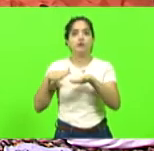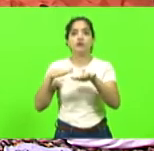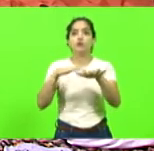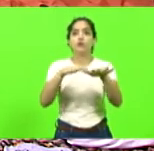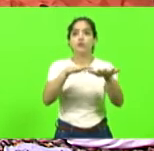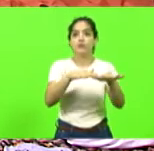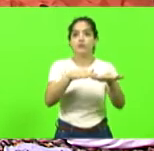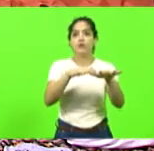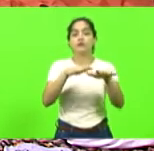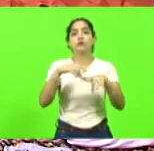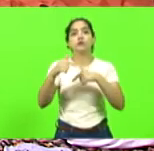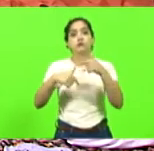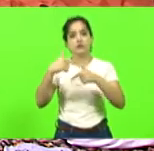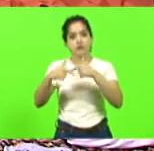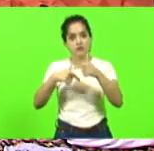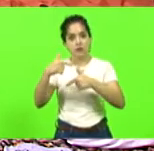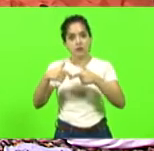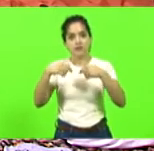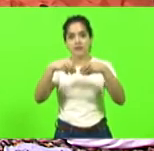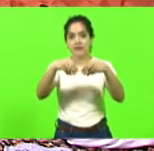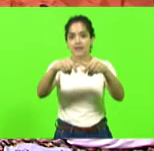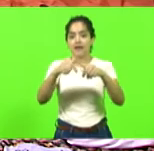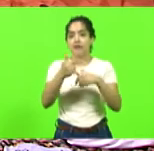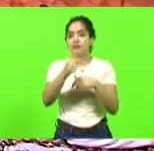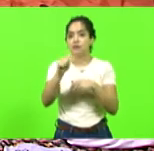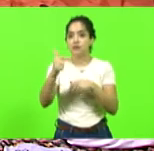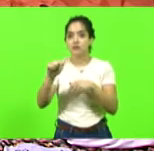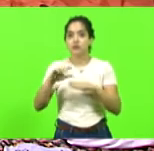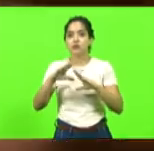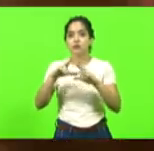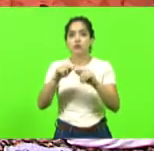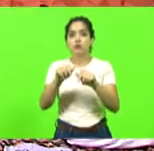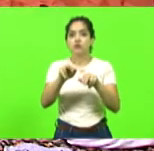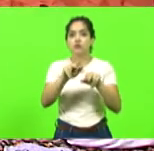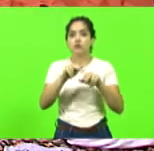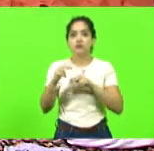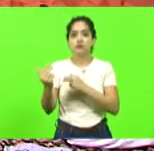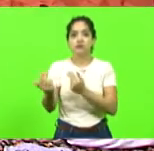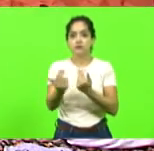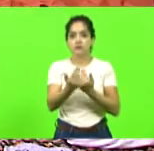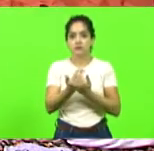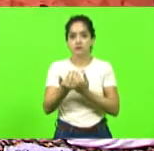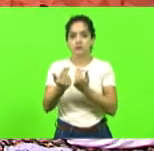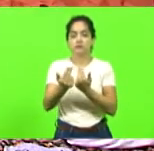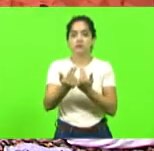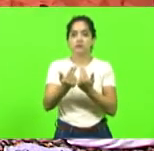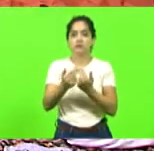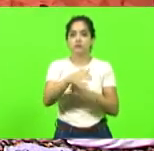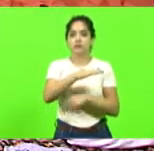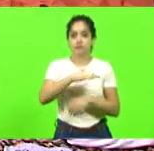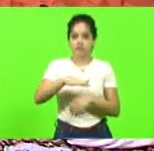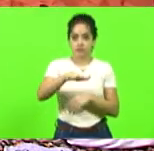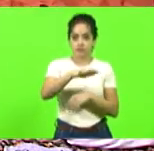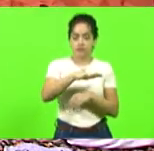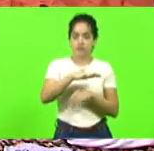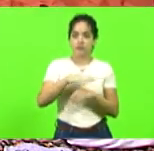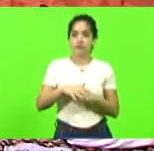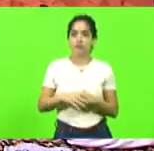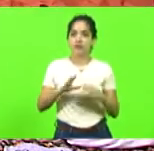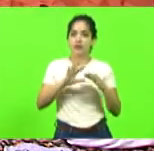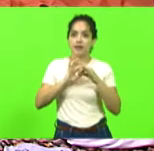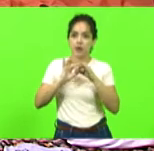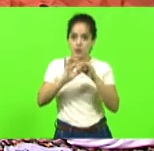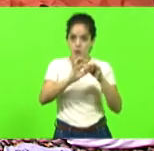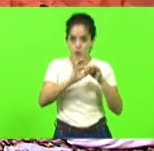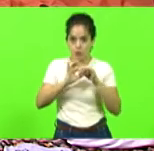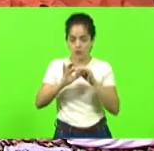dos Trabalhadores Sem Terra, que somos todos irmãos no na Via Campesina, que une esses